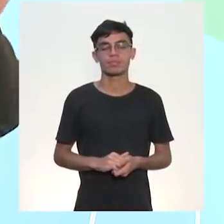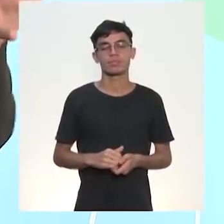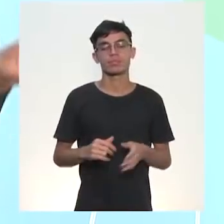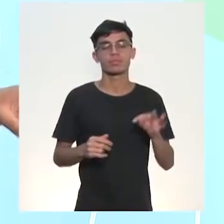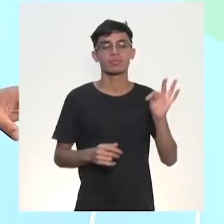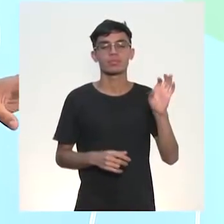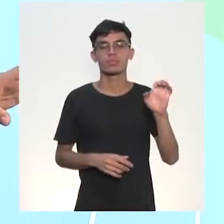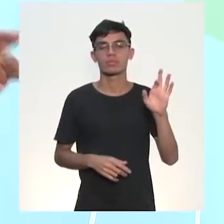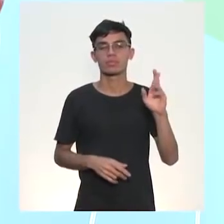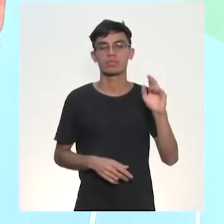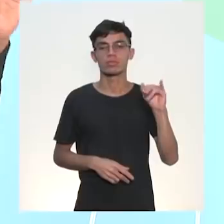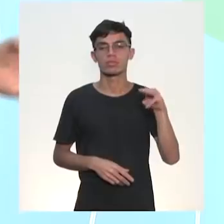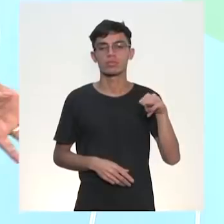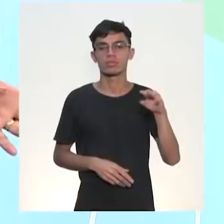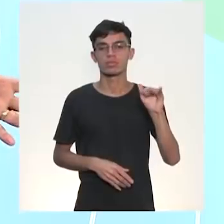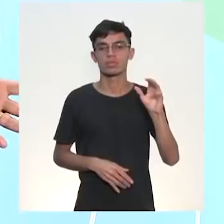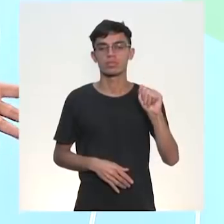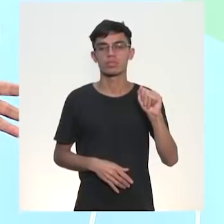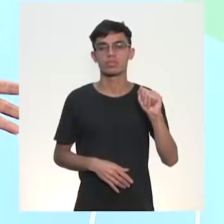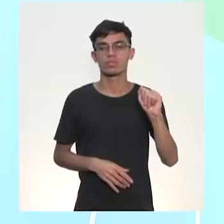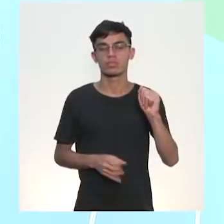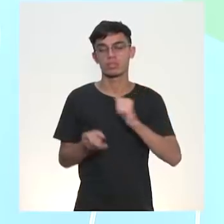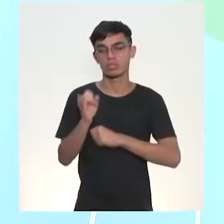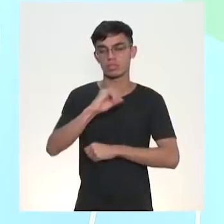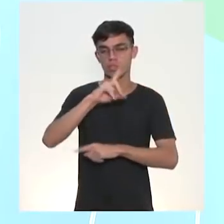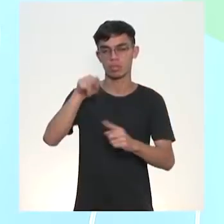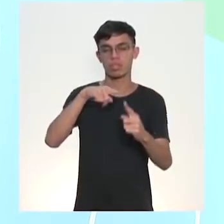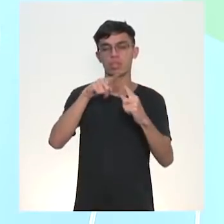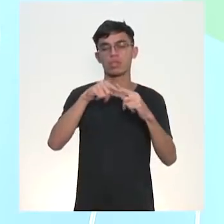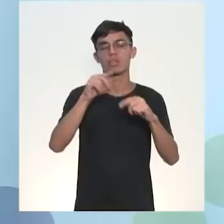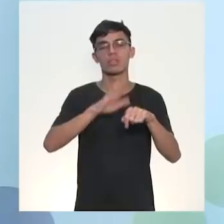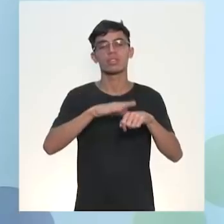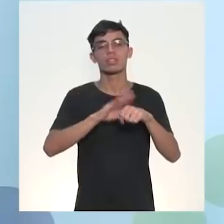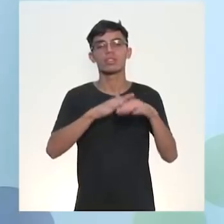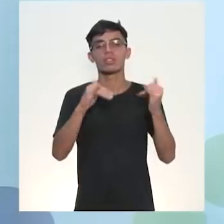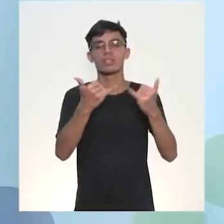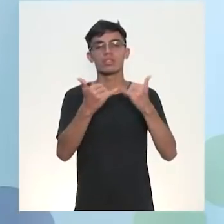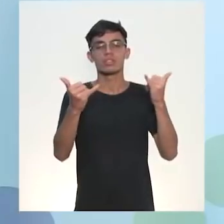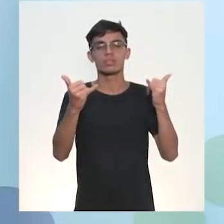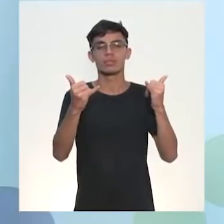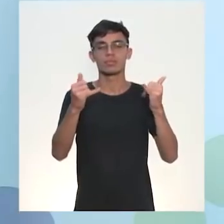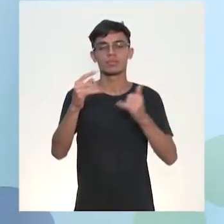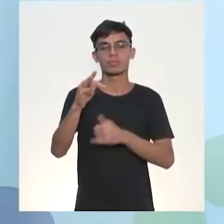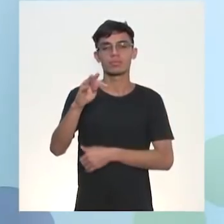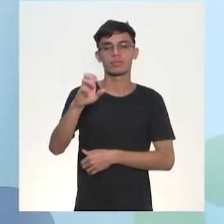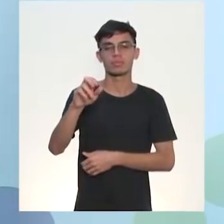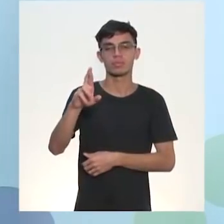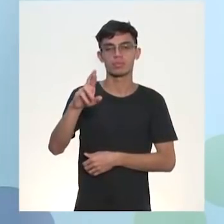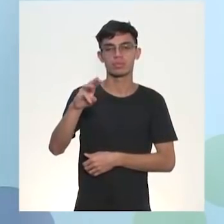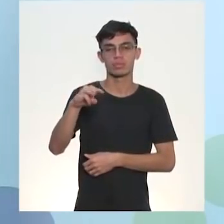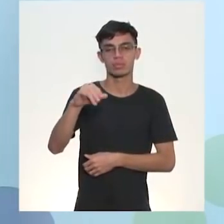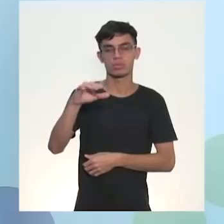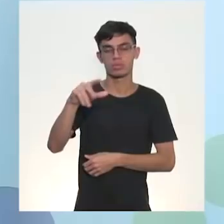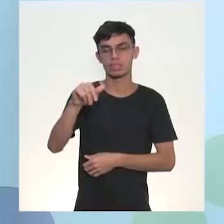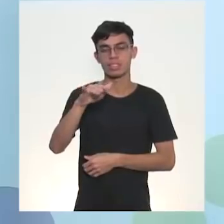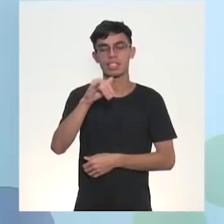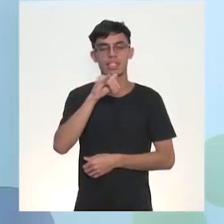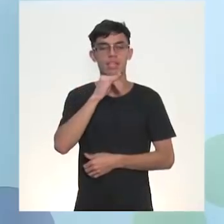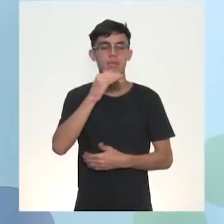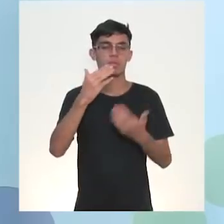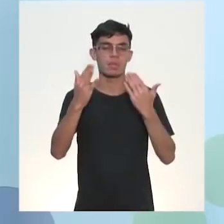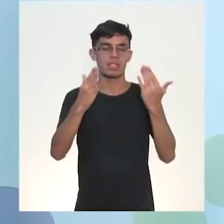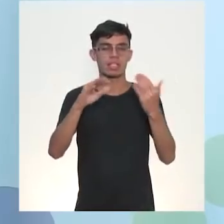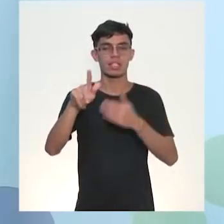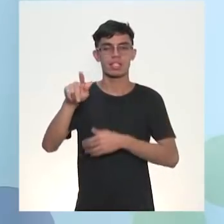consigo produzir mais energia térmica, se o objetivo for Sim, produzir aí energia no caso a térmica, gente né? poderia comparar, por exemplo, a gasolina com o etanol, né? Qual